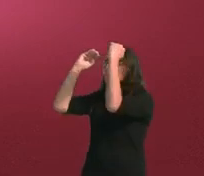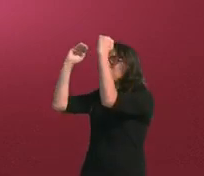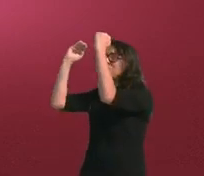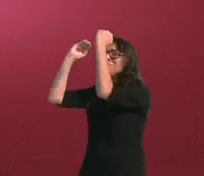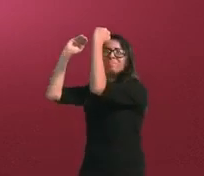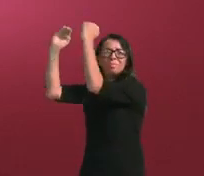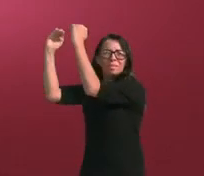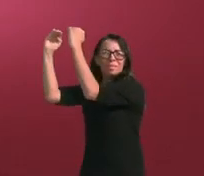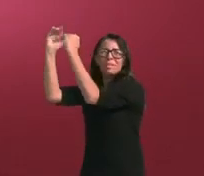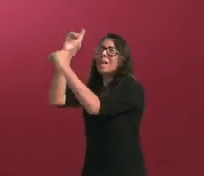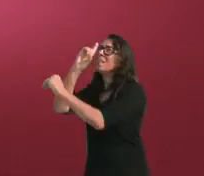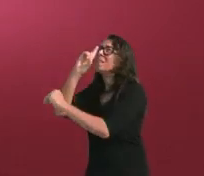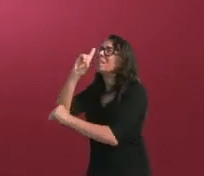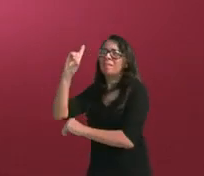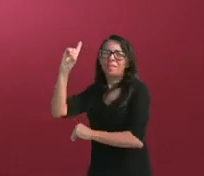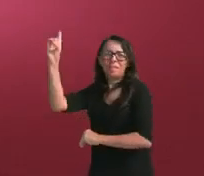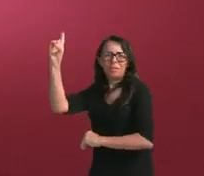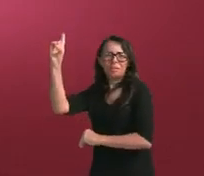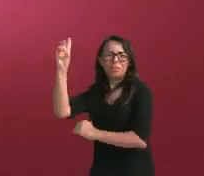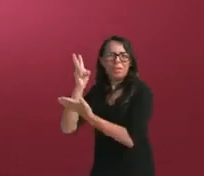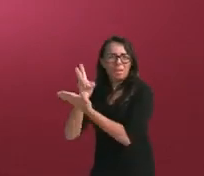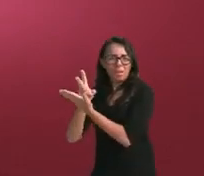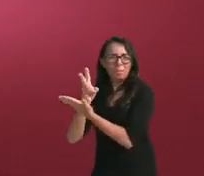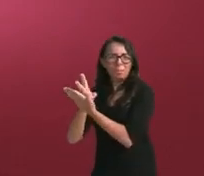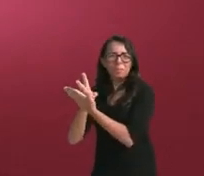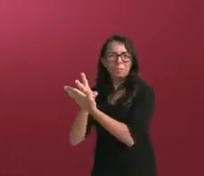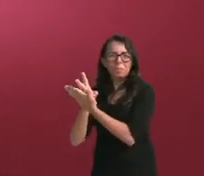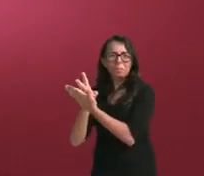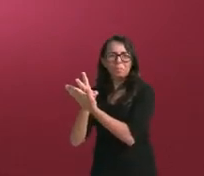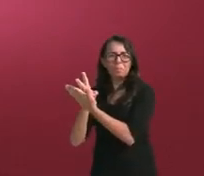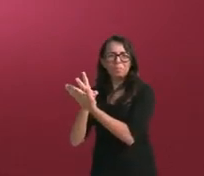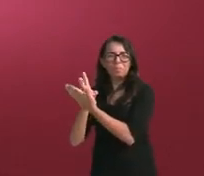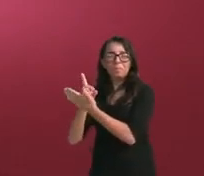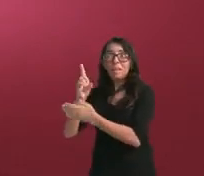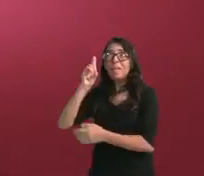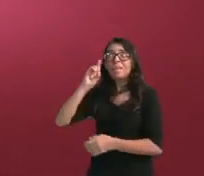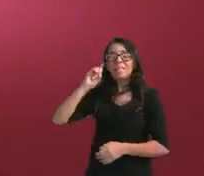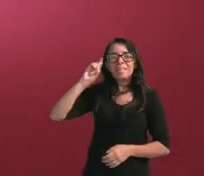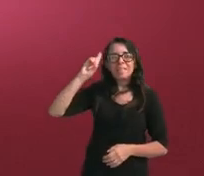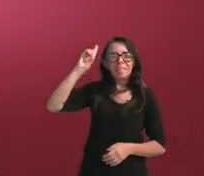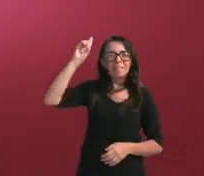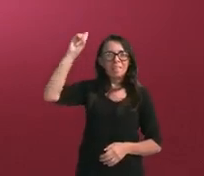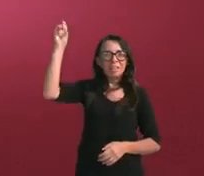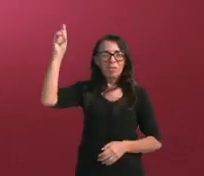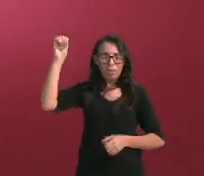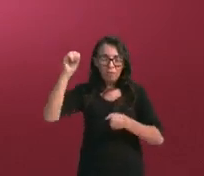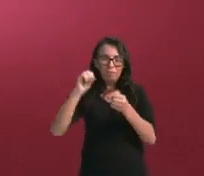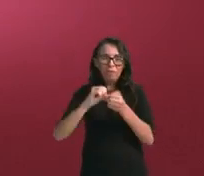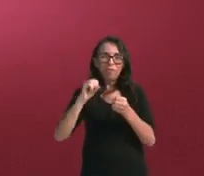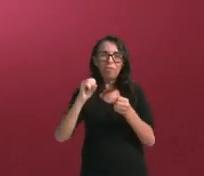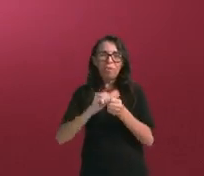como propósito para a sua vida. Como a gente tem falado, Deus tem propósito